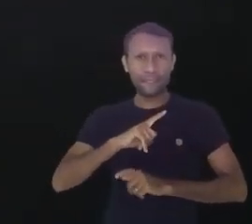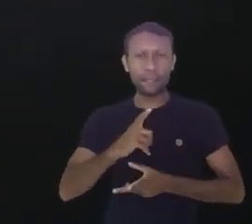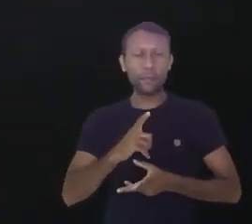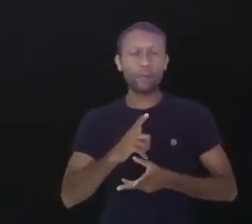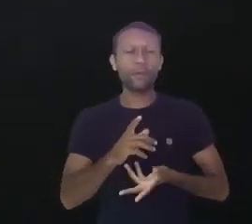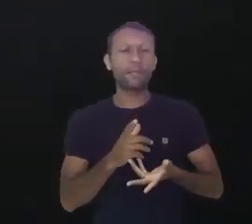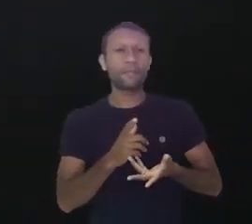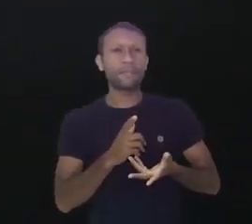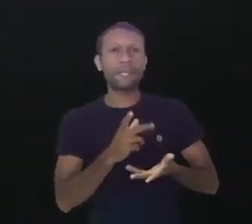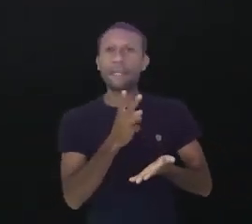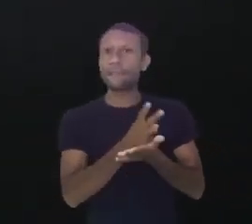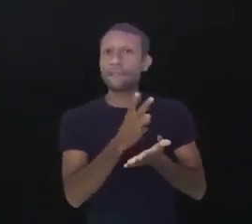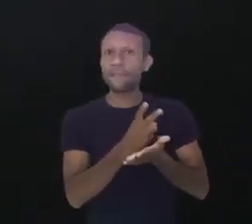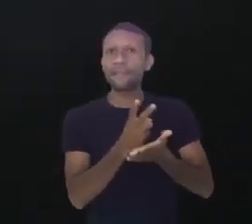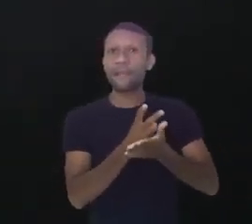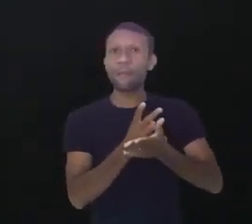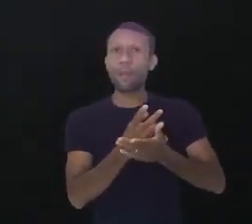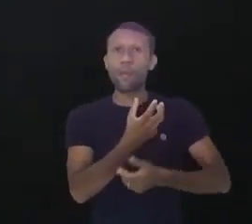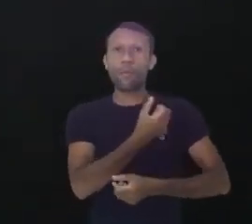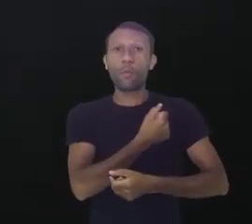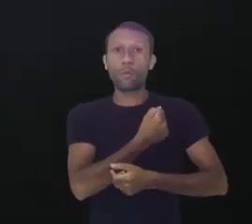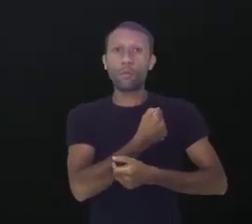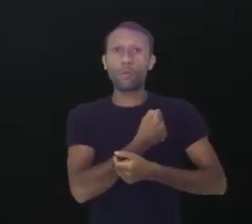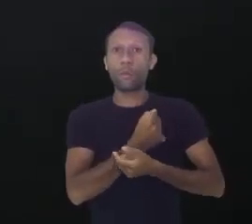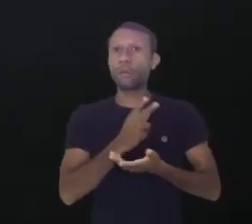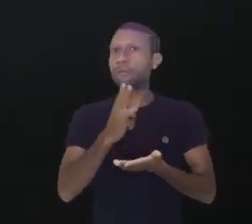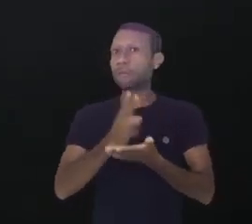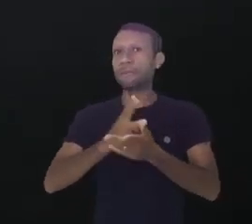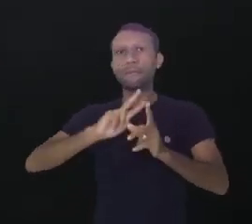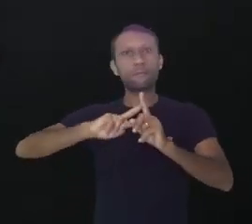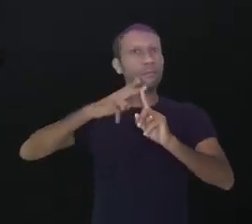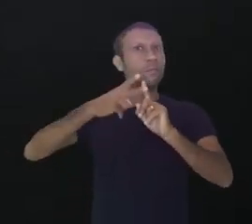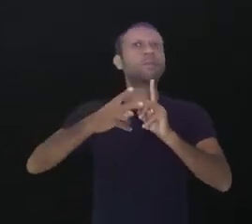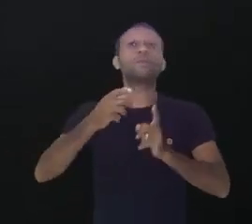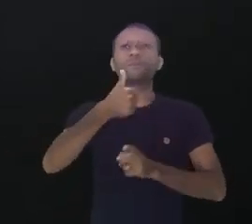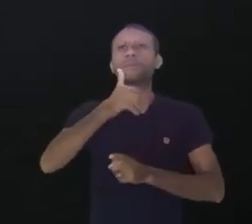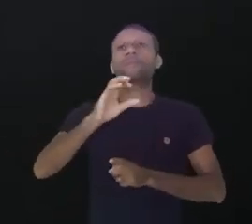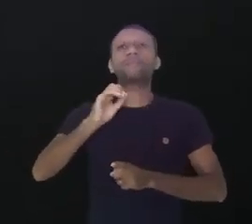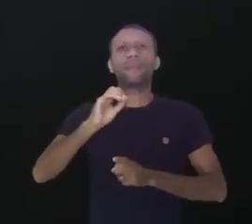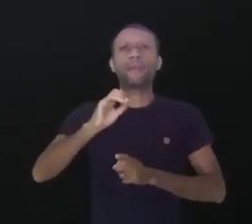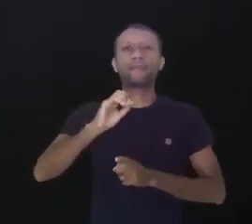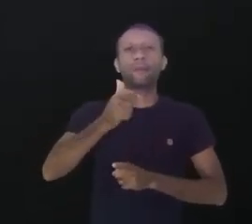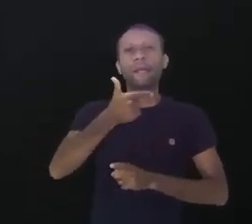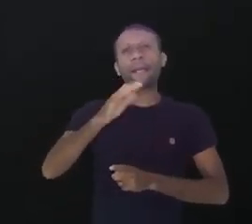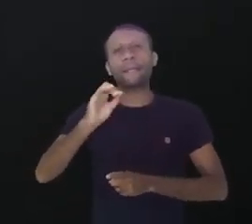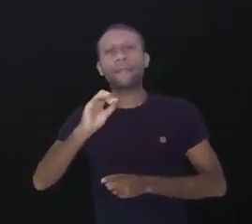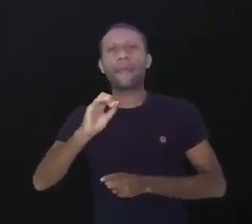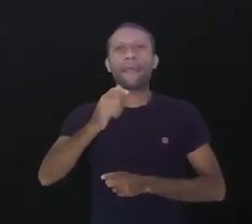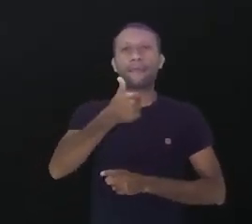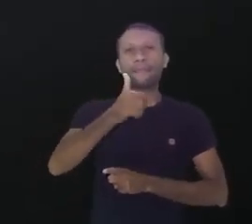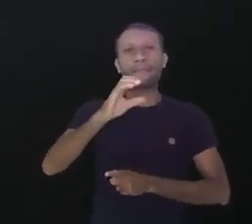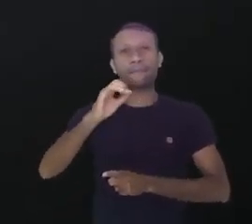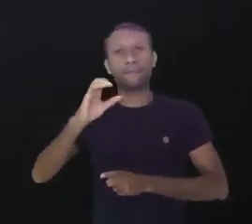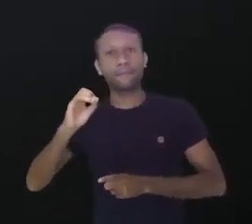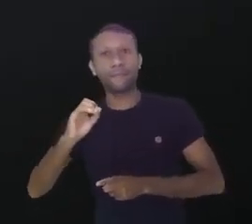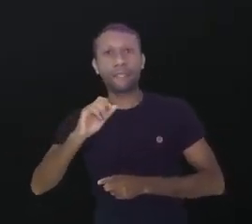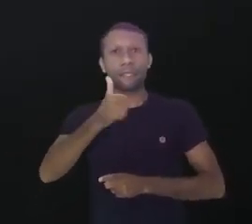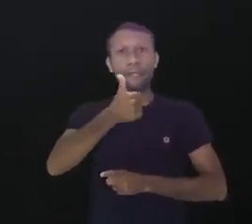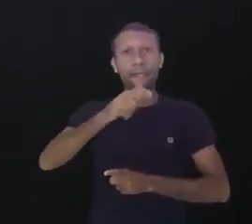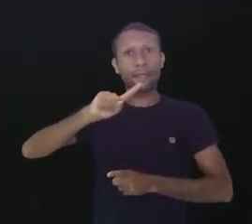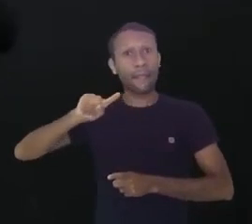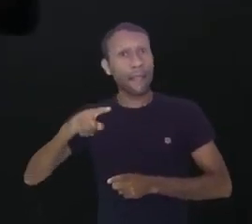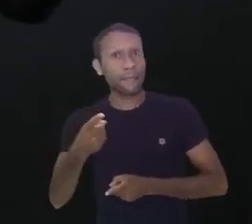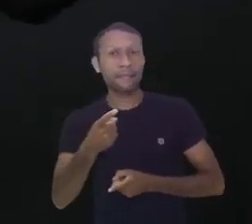teu denominador sempre vai ser um número múltiplo de 10, ou seja, ou 10, ou 100, ou